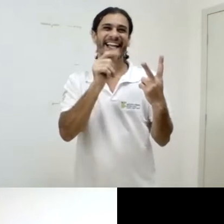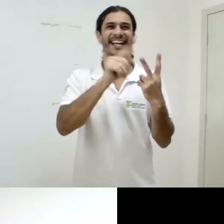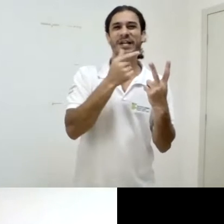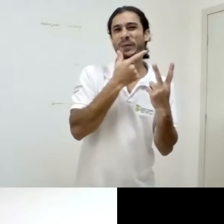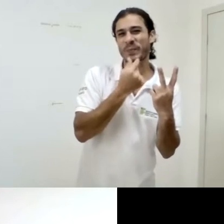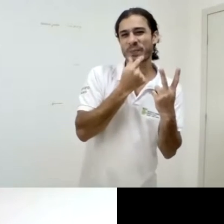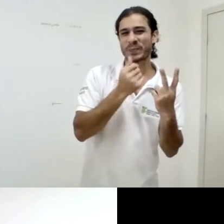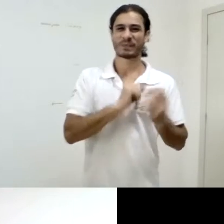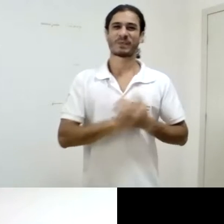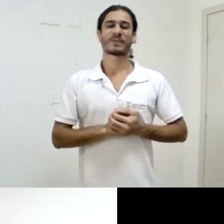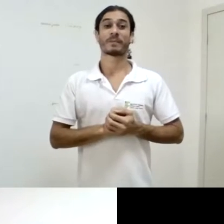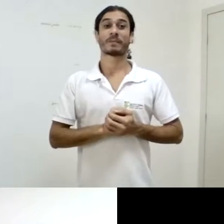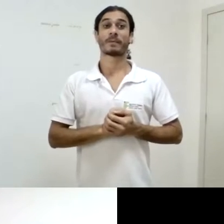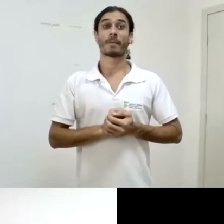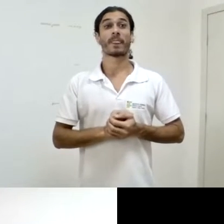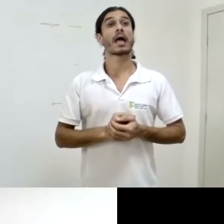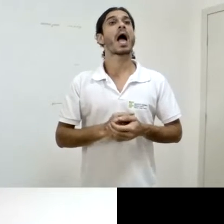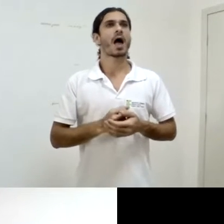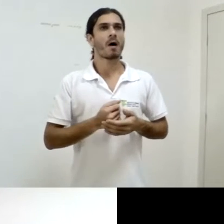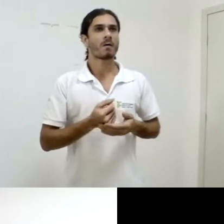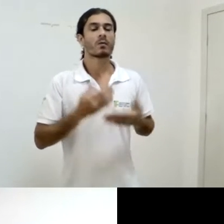Mas, assim, para dizer que essa,